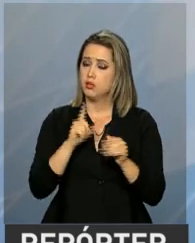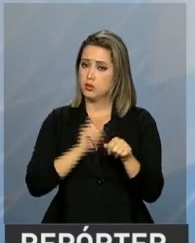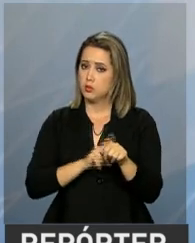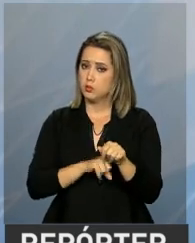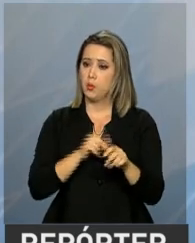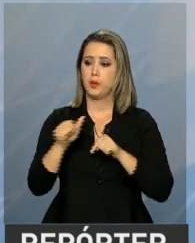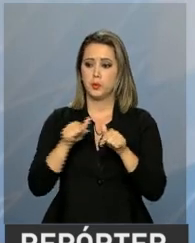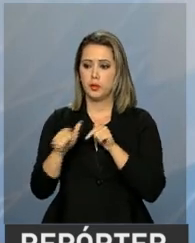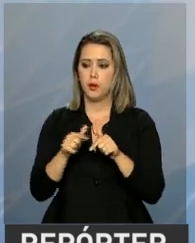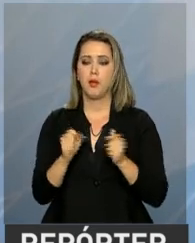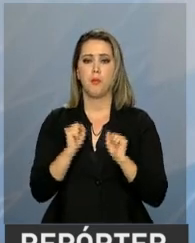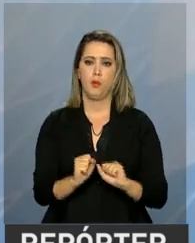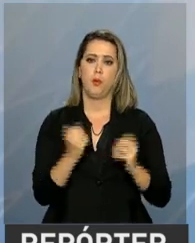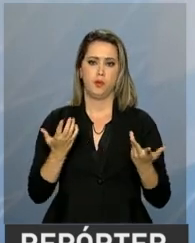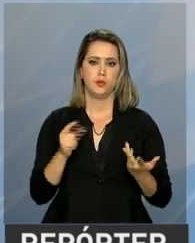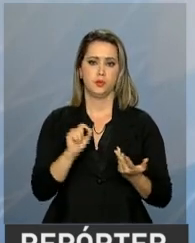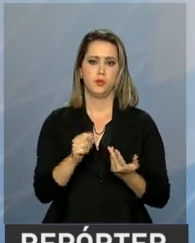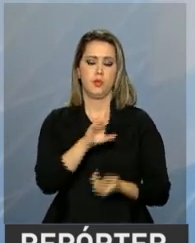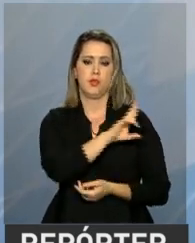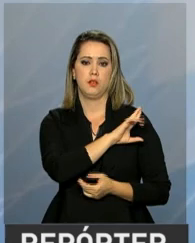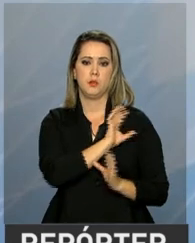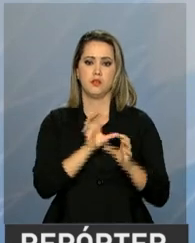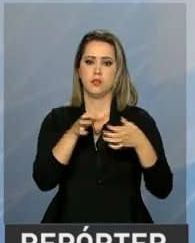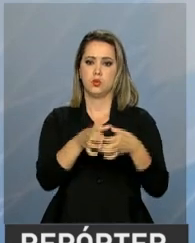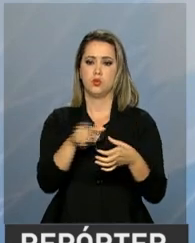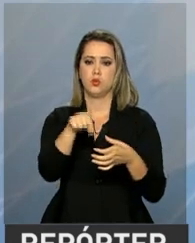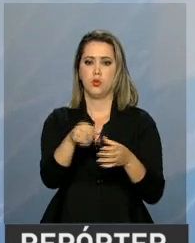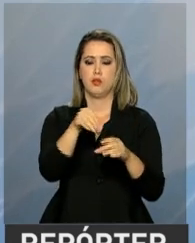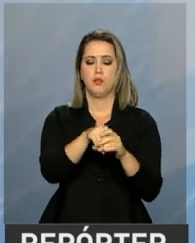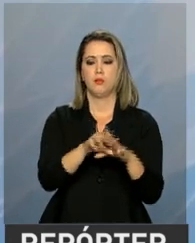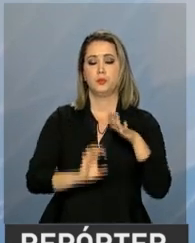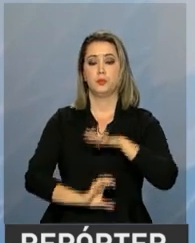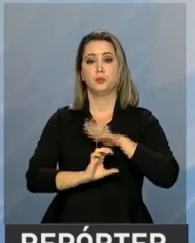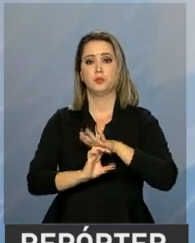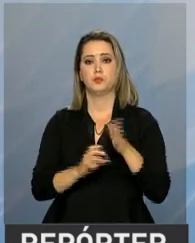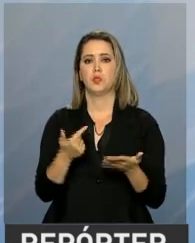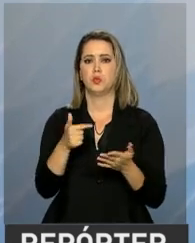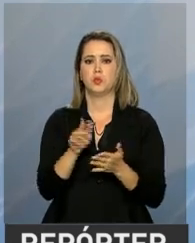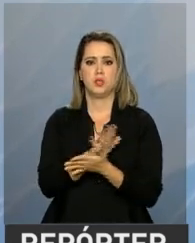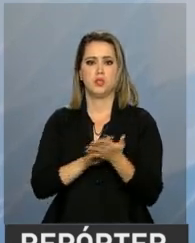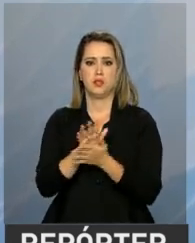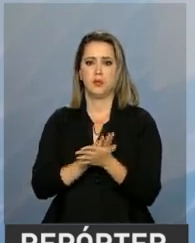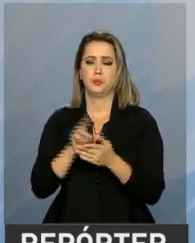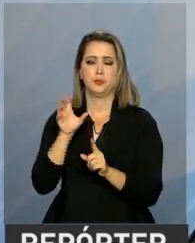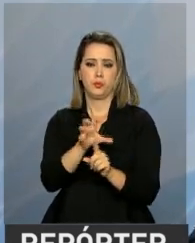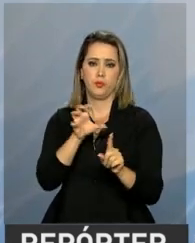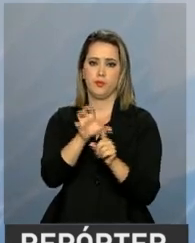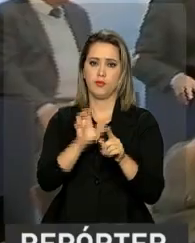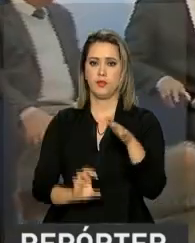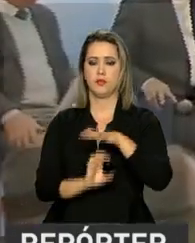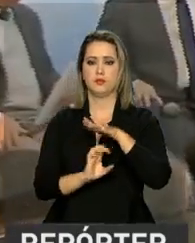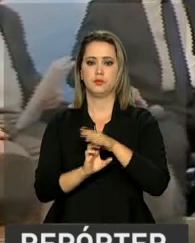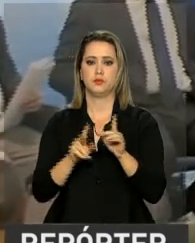do trabalho como por exemplo comissões representantes de trabalhadores dentro da empresa sem interferência da empresa sem interferência do sindicato